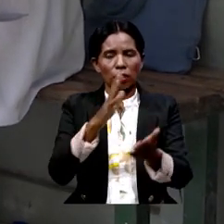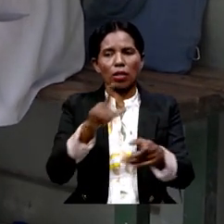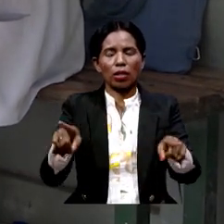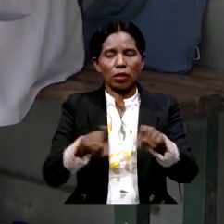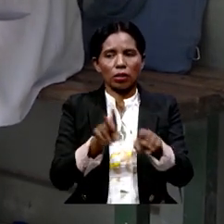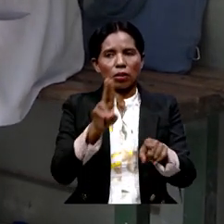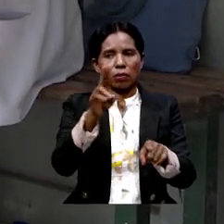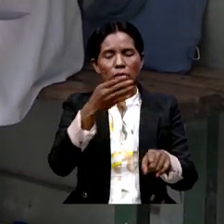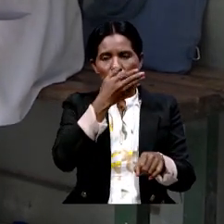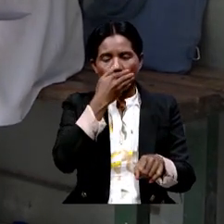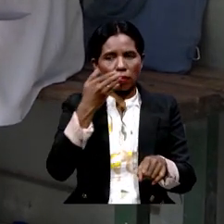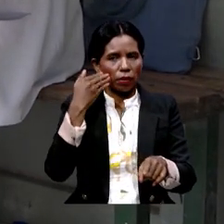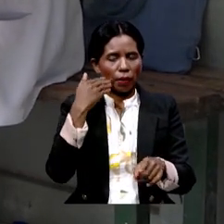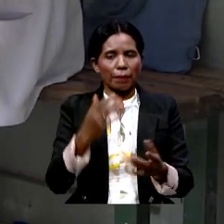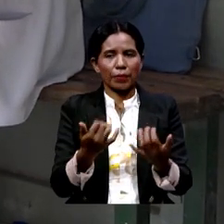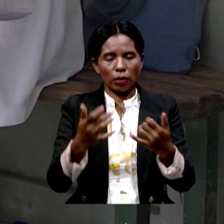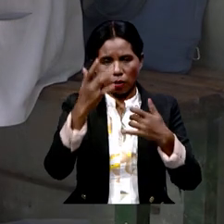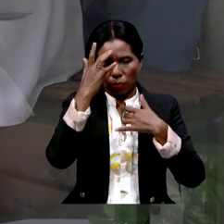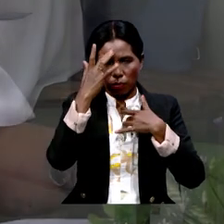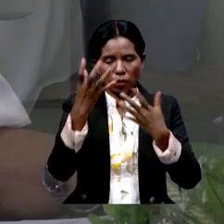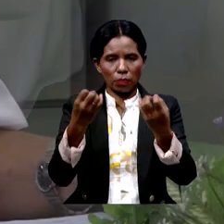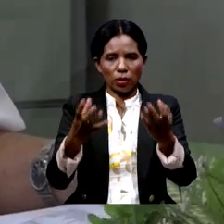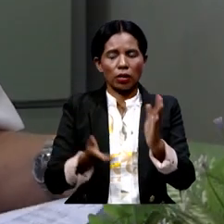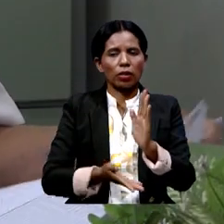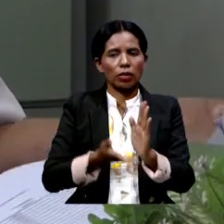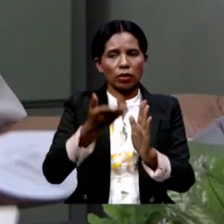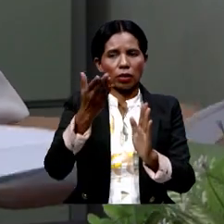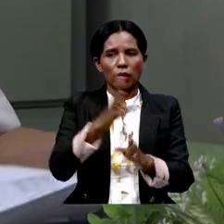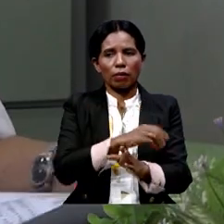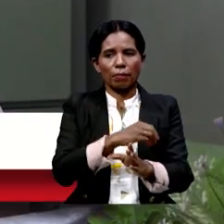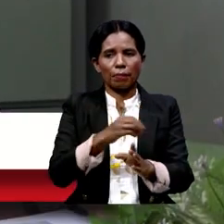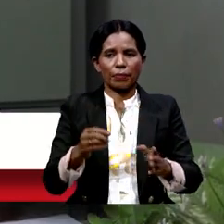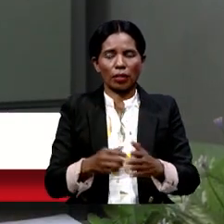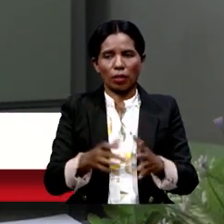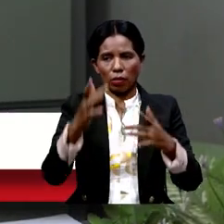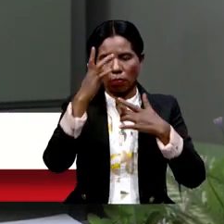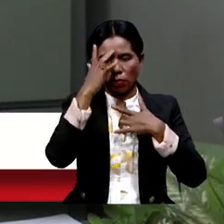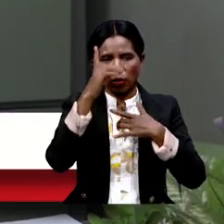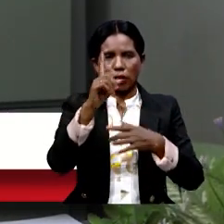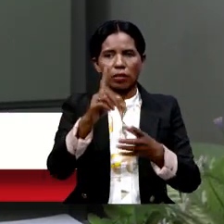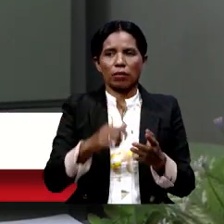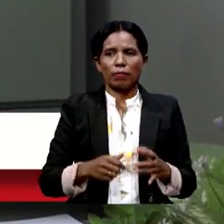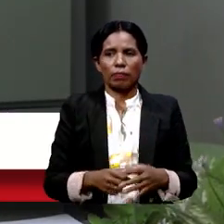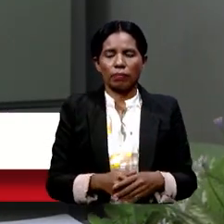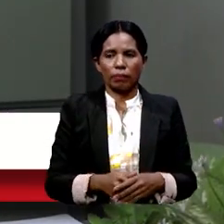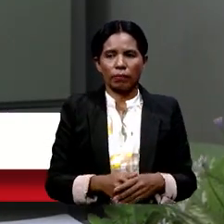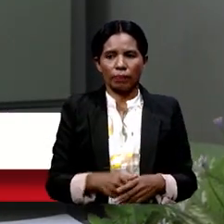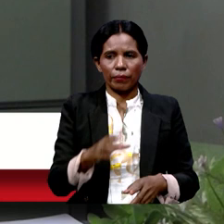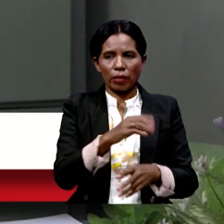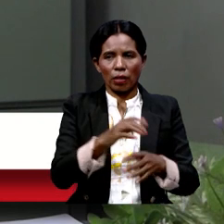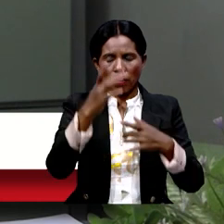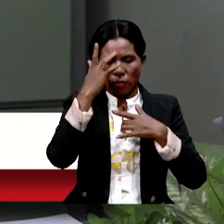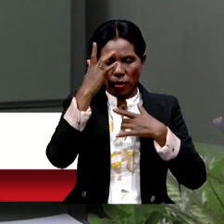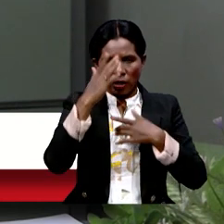hanesan usa máscara. Moras agora dadok, moras ni mak as limak moras ina inspeksi